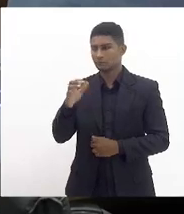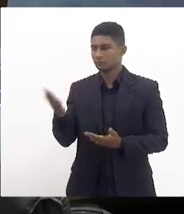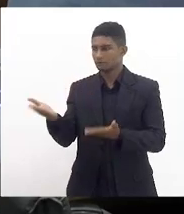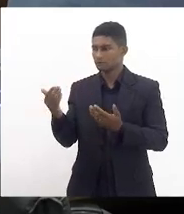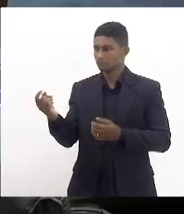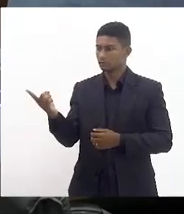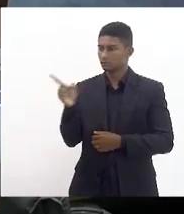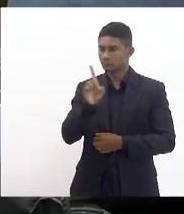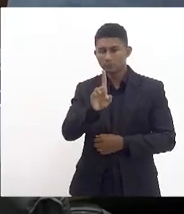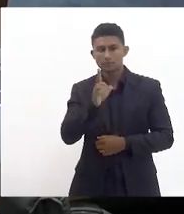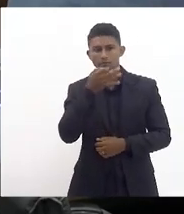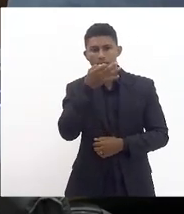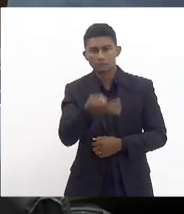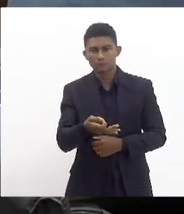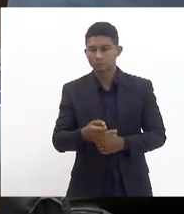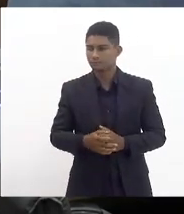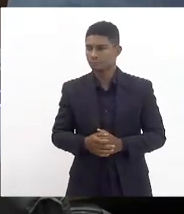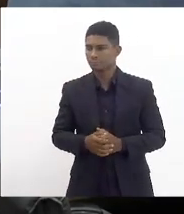A presidência